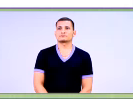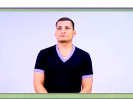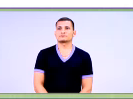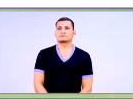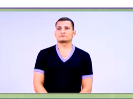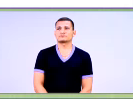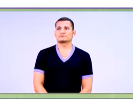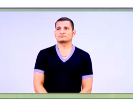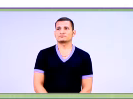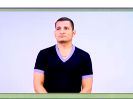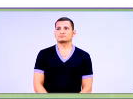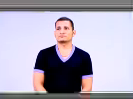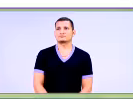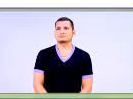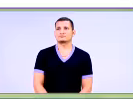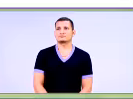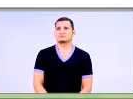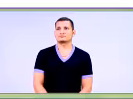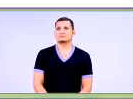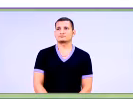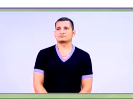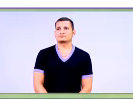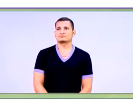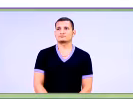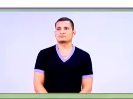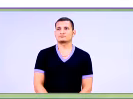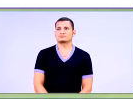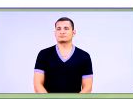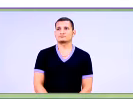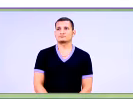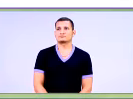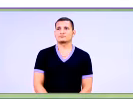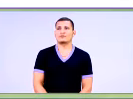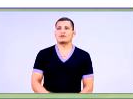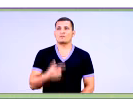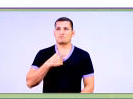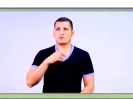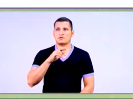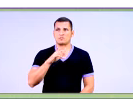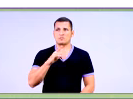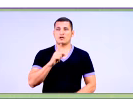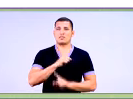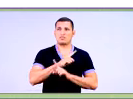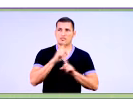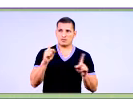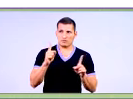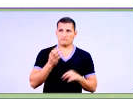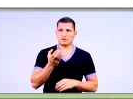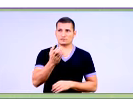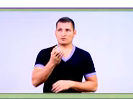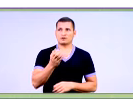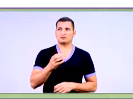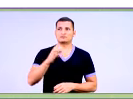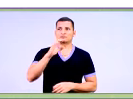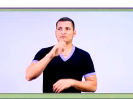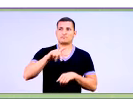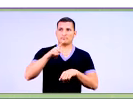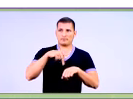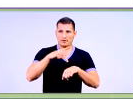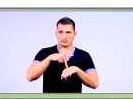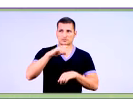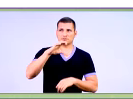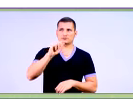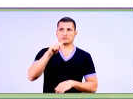Canada next year. Minha irmã não viajará para o Canadá próximo ano.